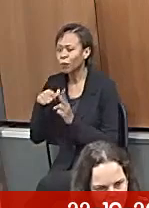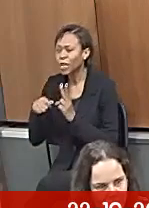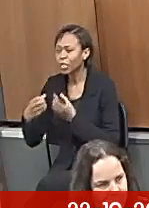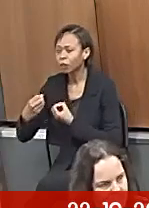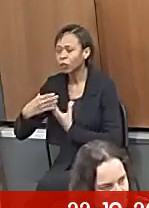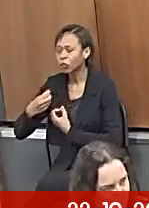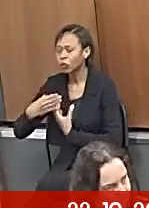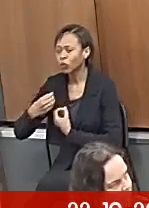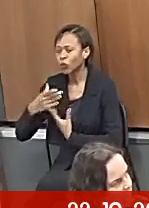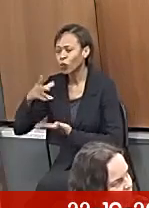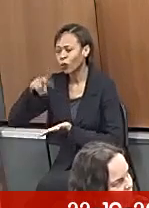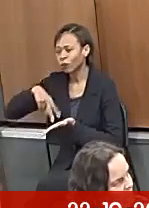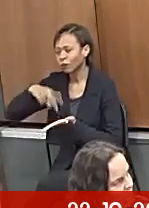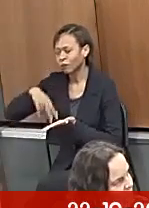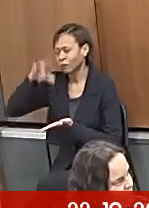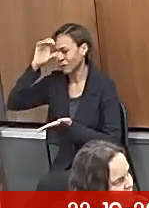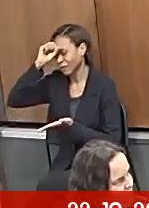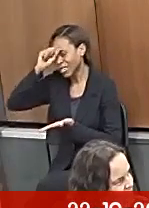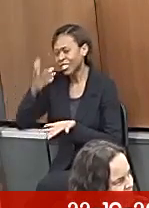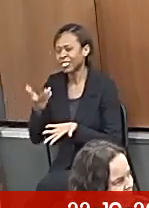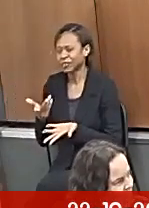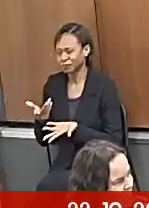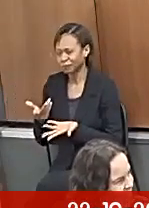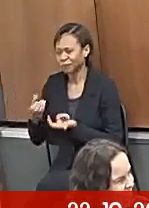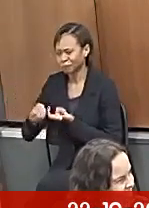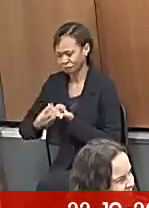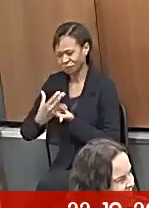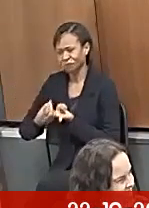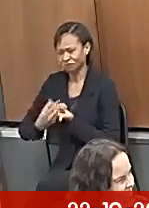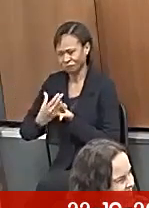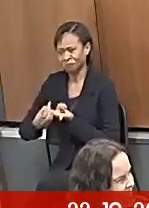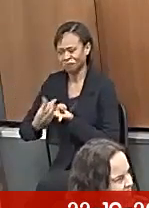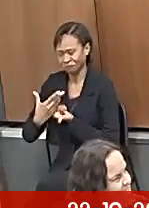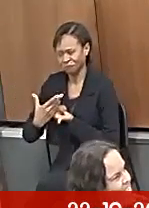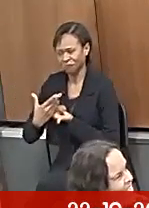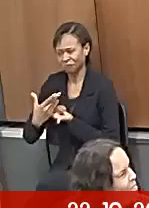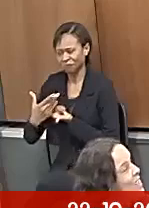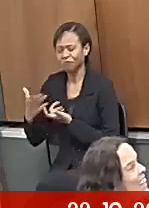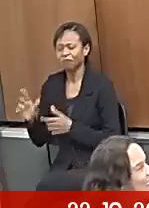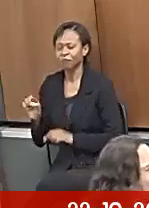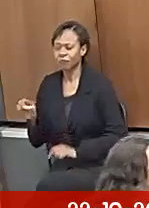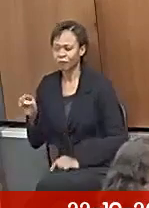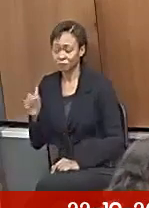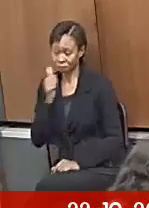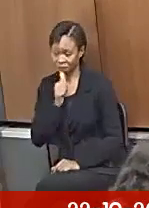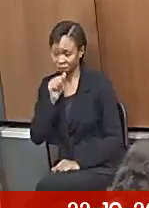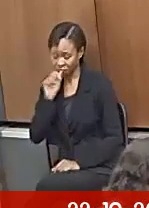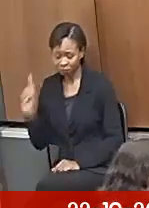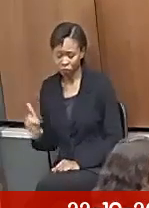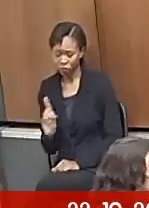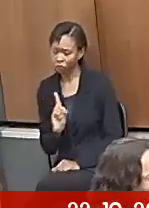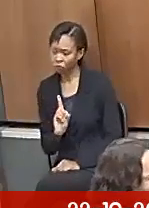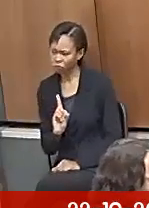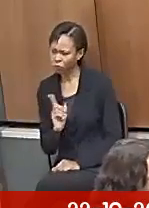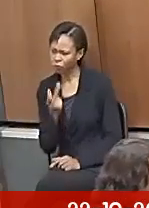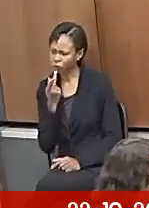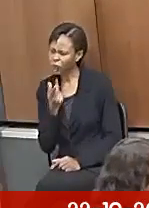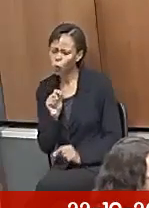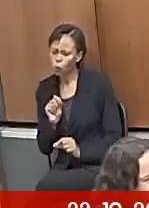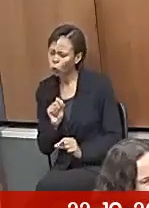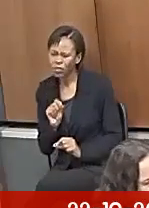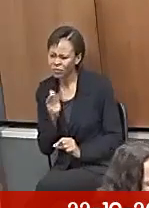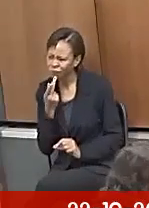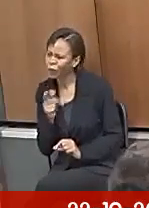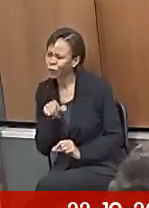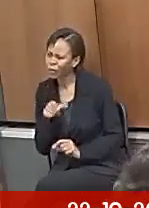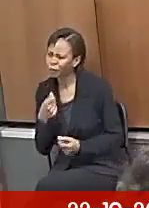antes de entrar na escola. Ela chegou para a diretora e falou assim, qual que era a única exigência que você